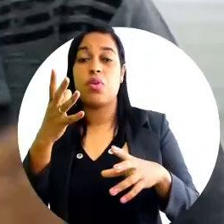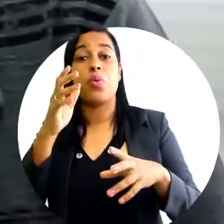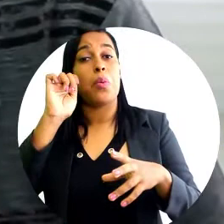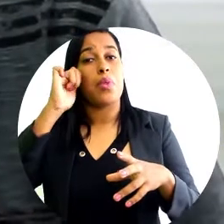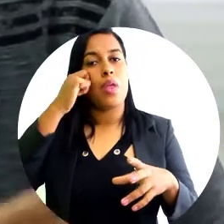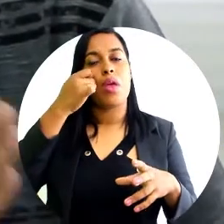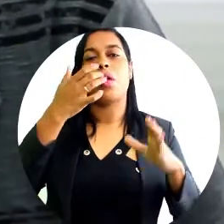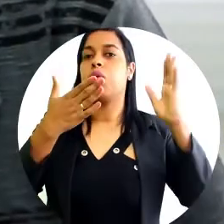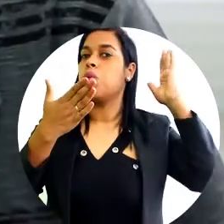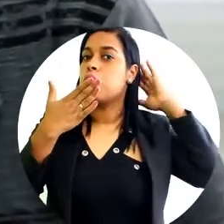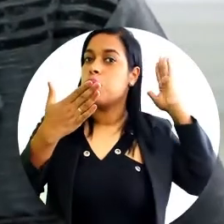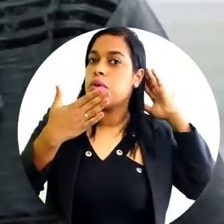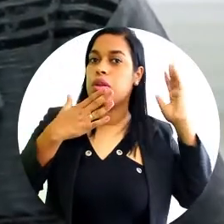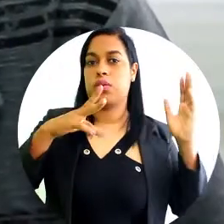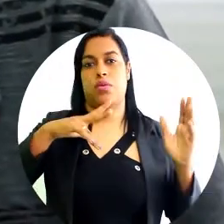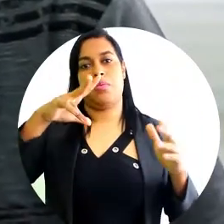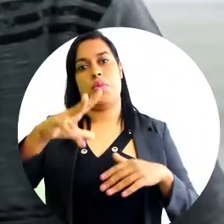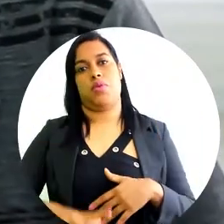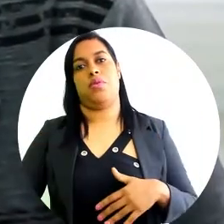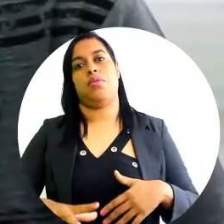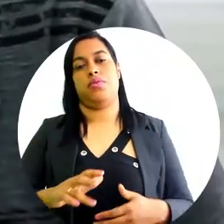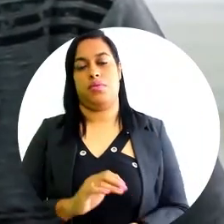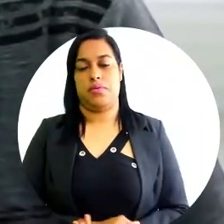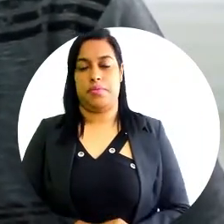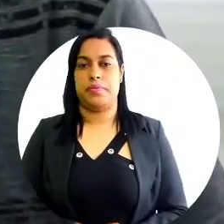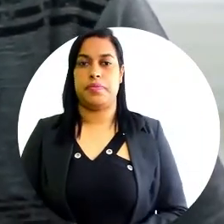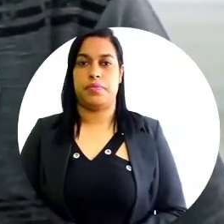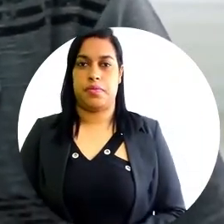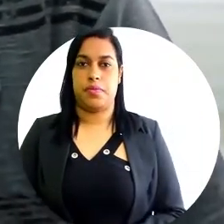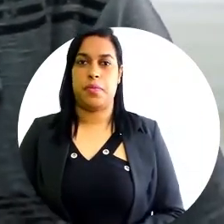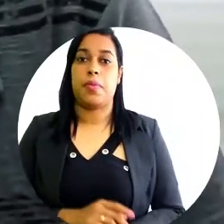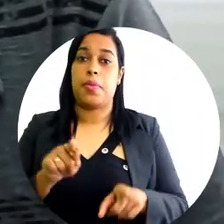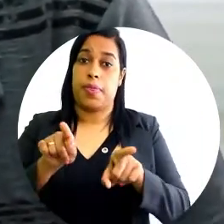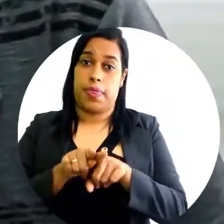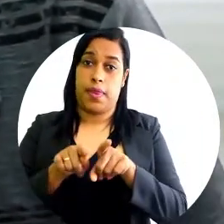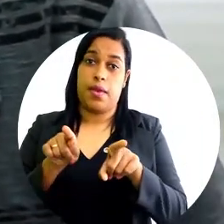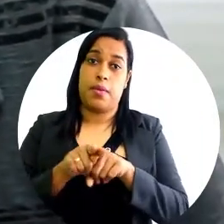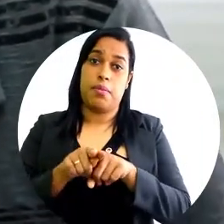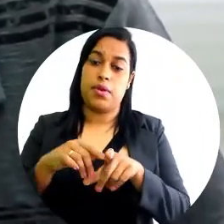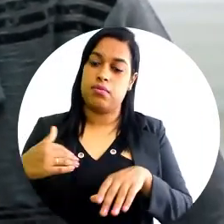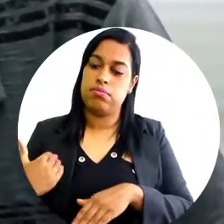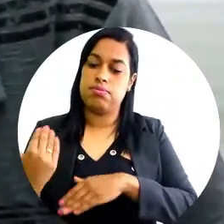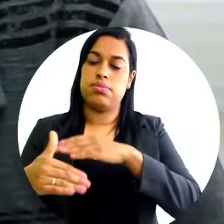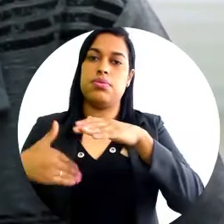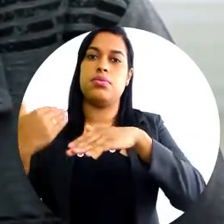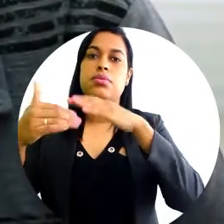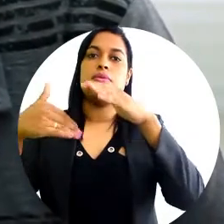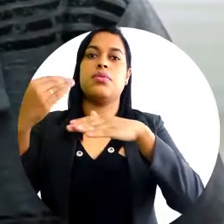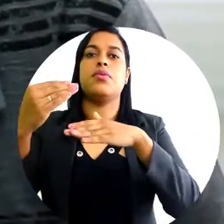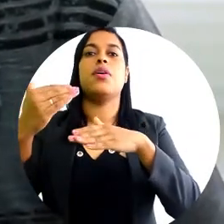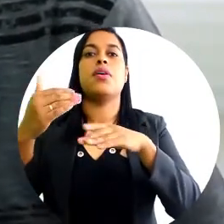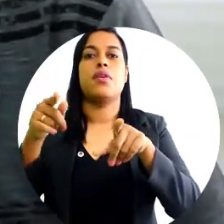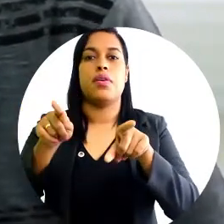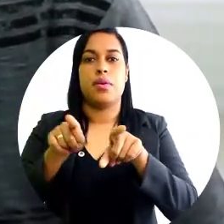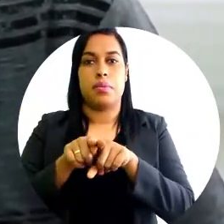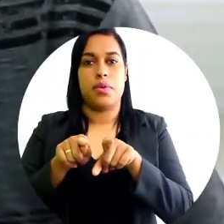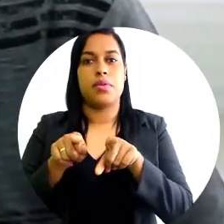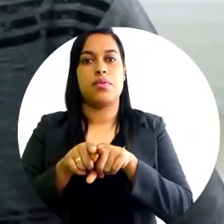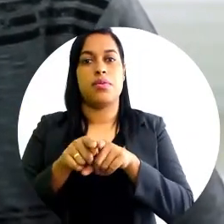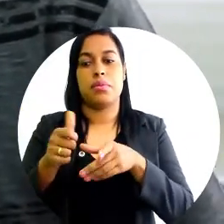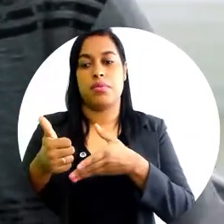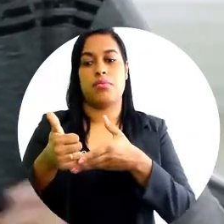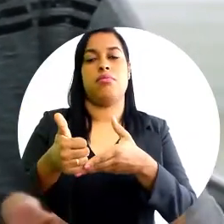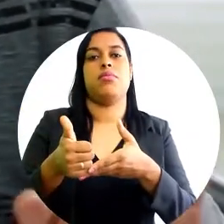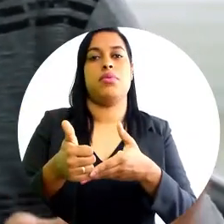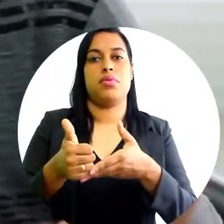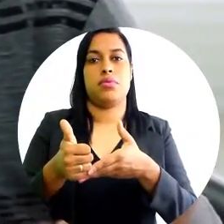não só do negro, mas também do índio e do português, implementando ou desenvolvendo